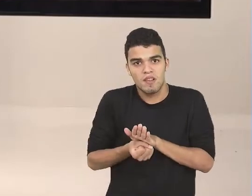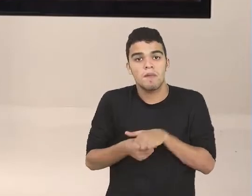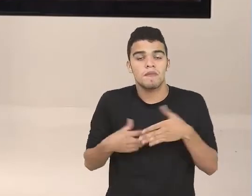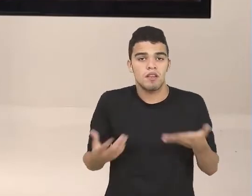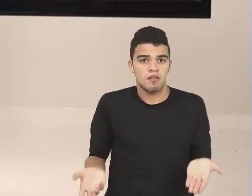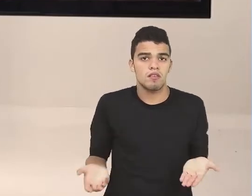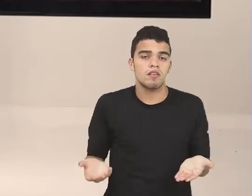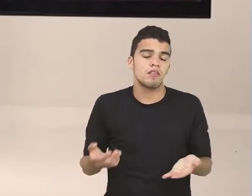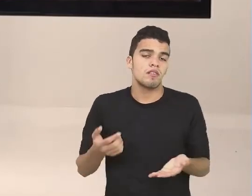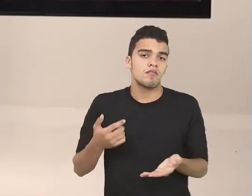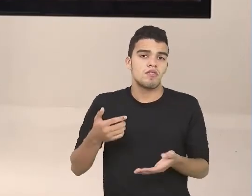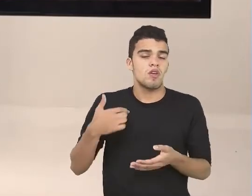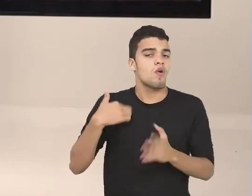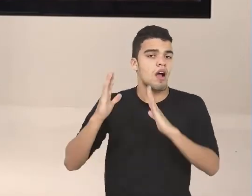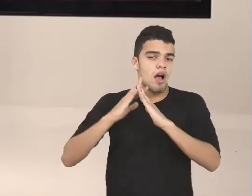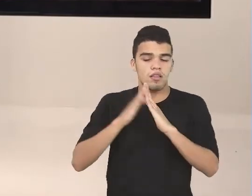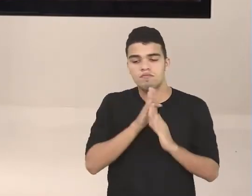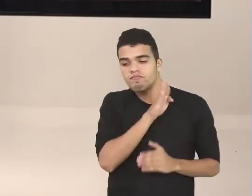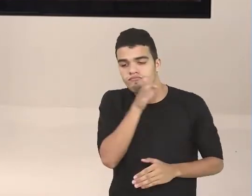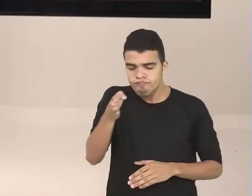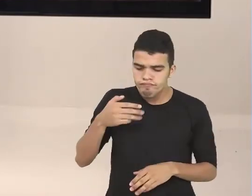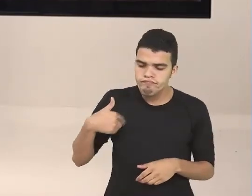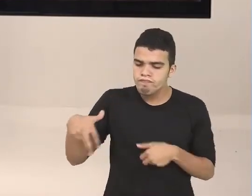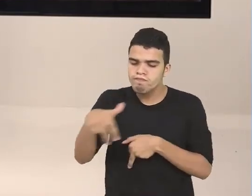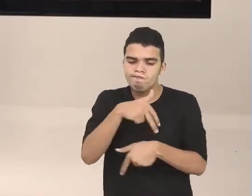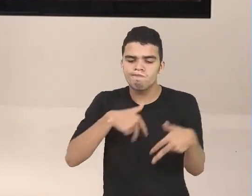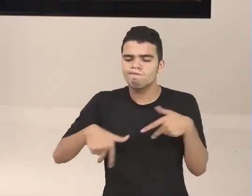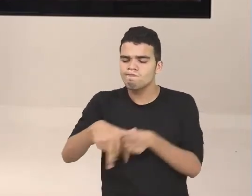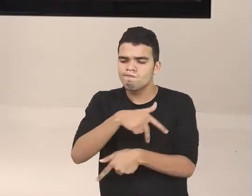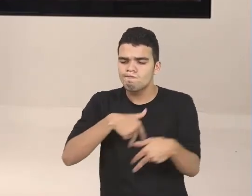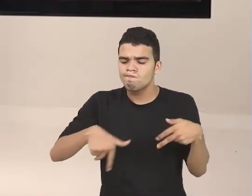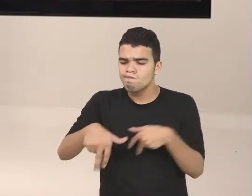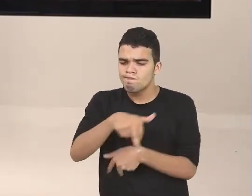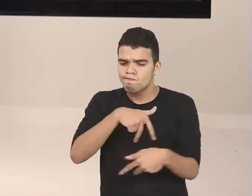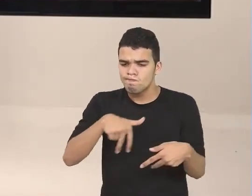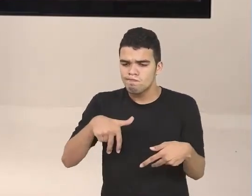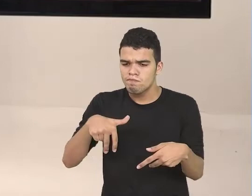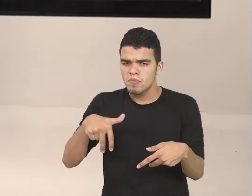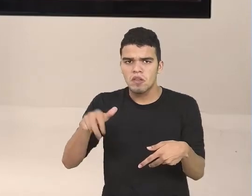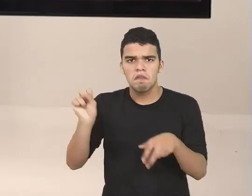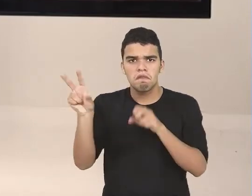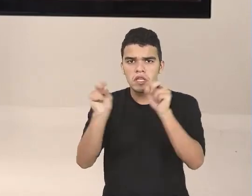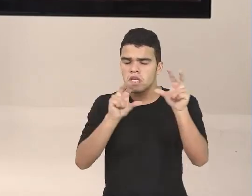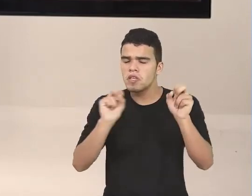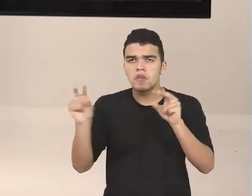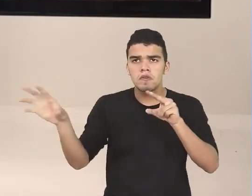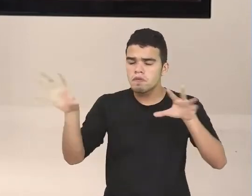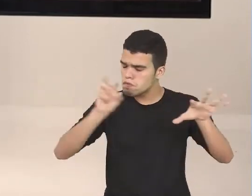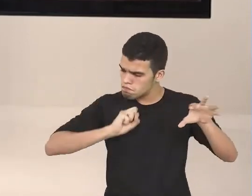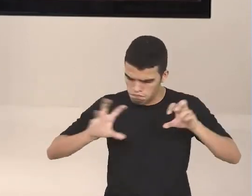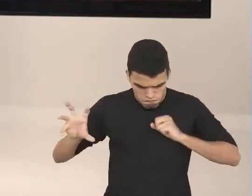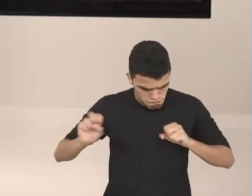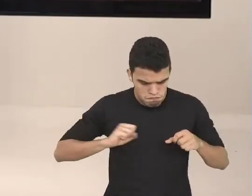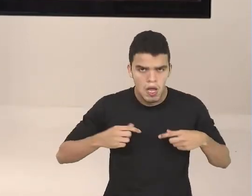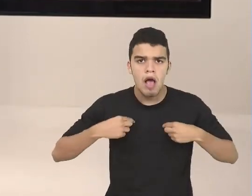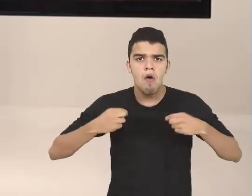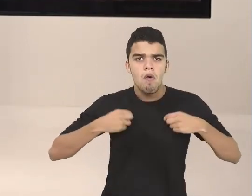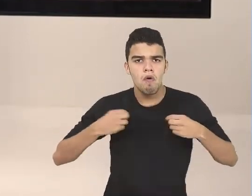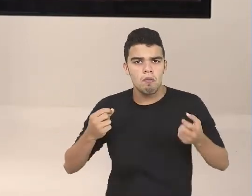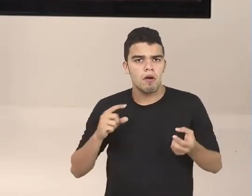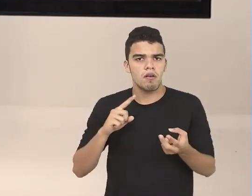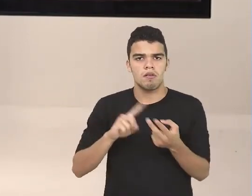o vírus pode estar circulando, ao regressar para casa, a gente tem que tomar todas as medidas